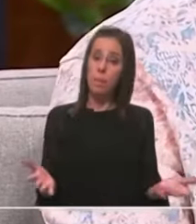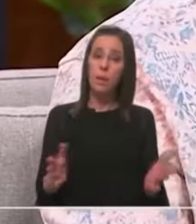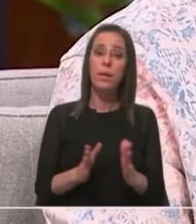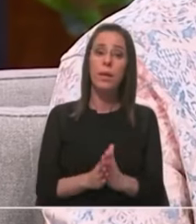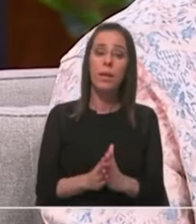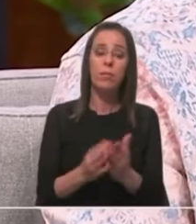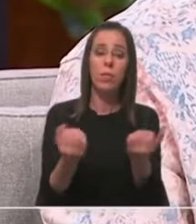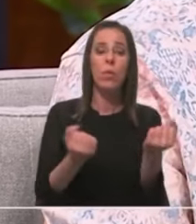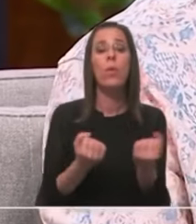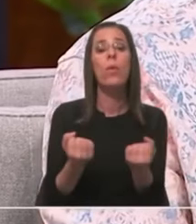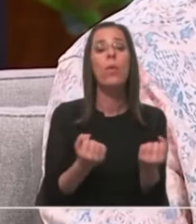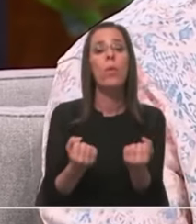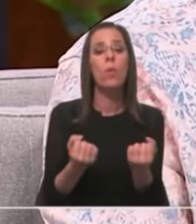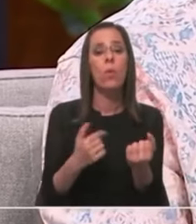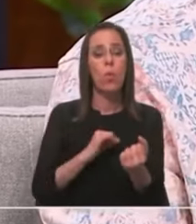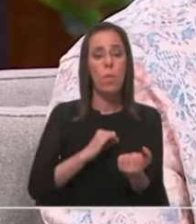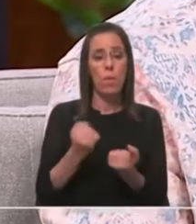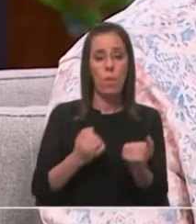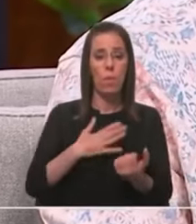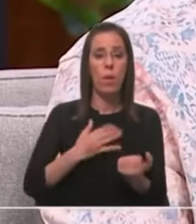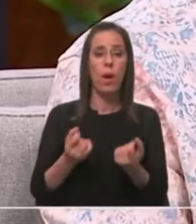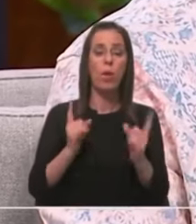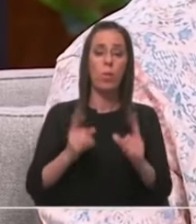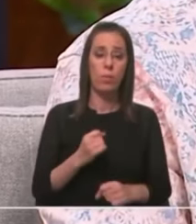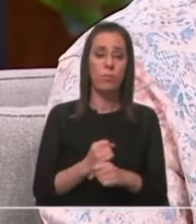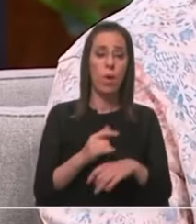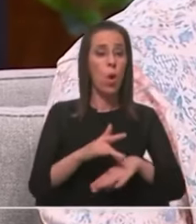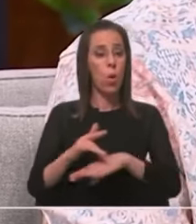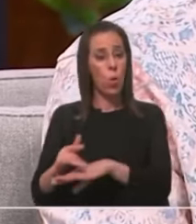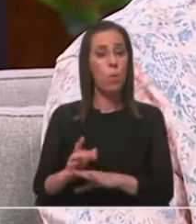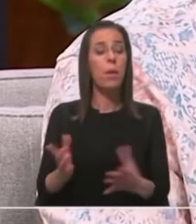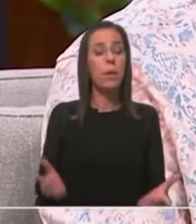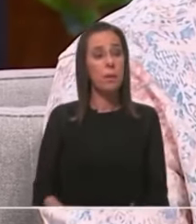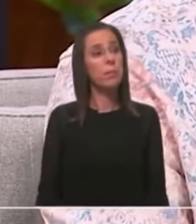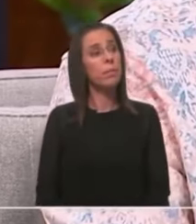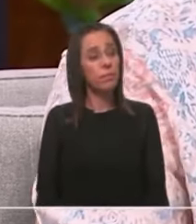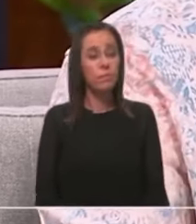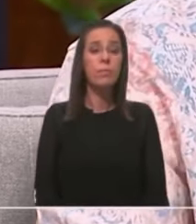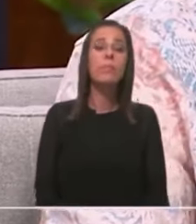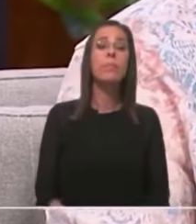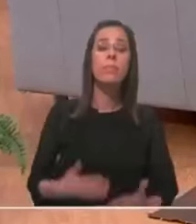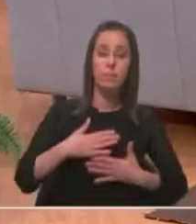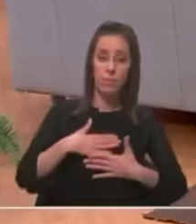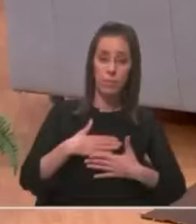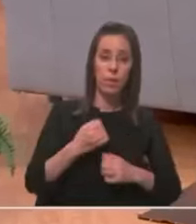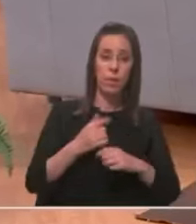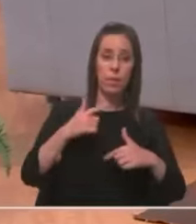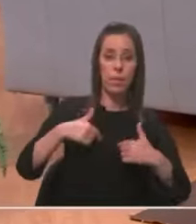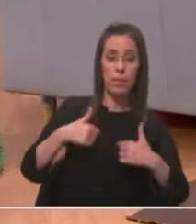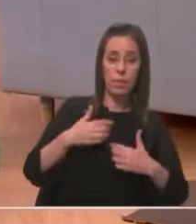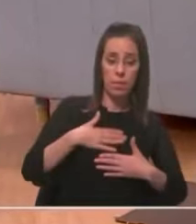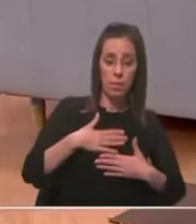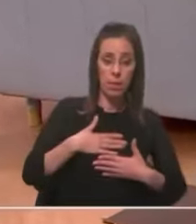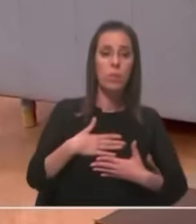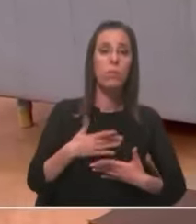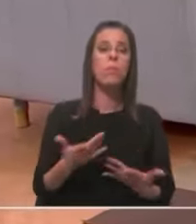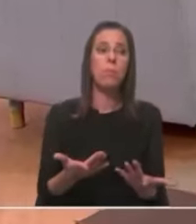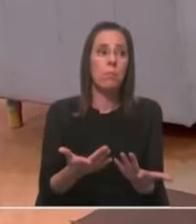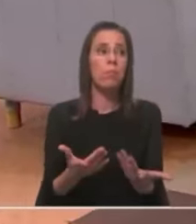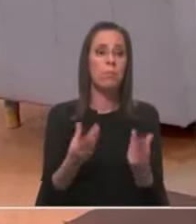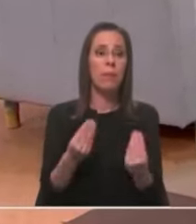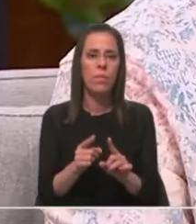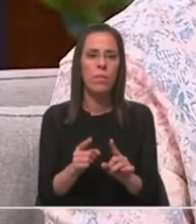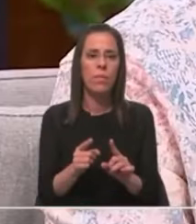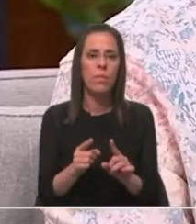e com o meu carro começar a trabalhar na Uber. E tem sido para trabalhar para mim mesmo e tem sido bastante,